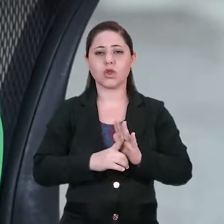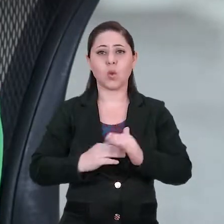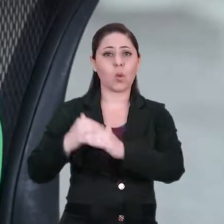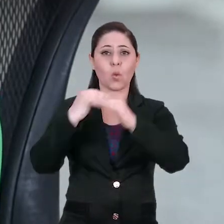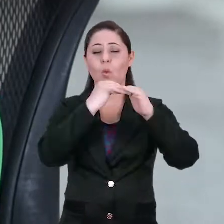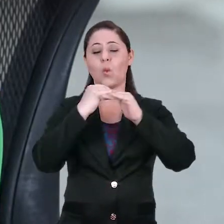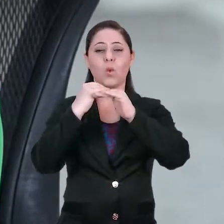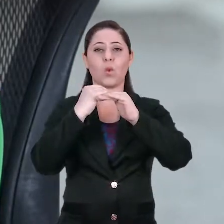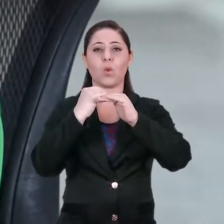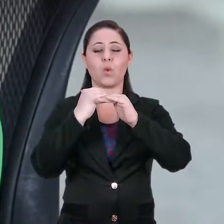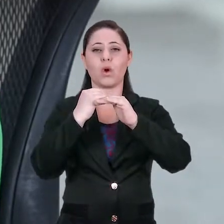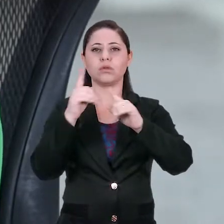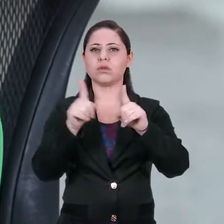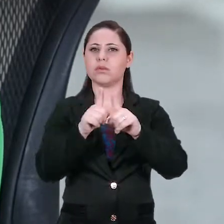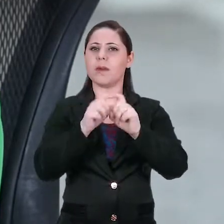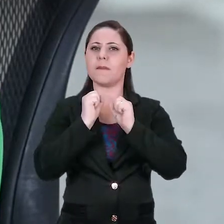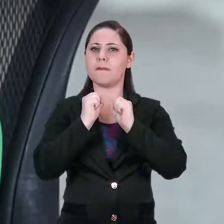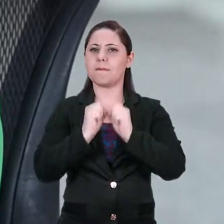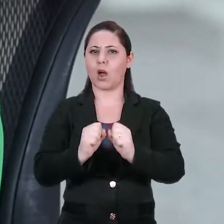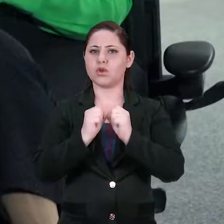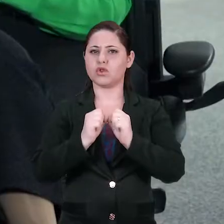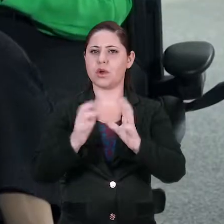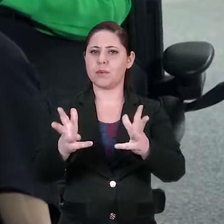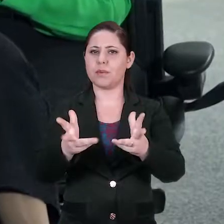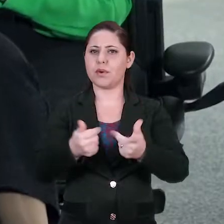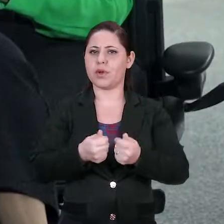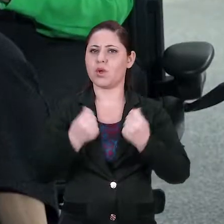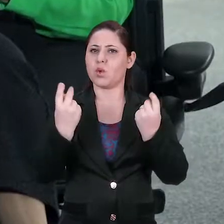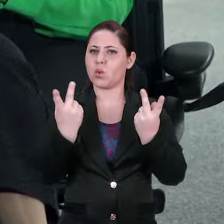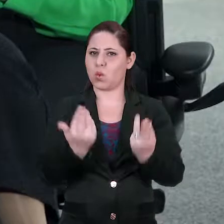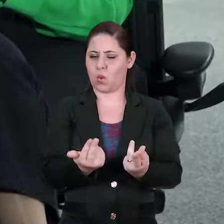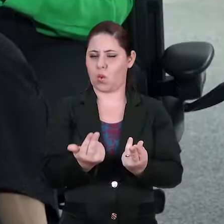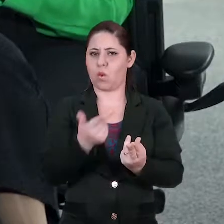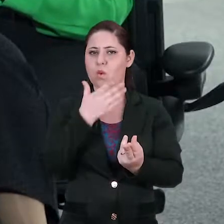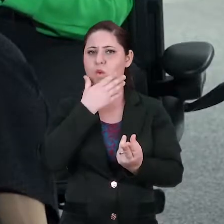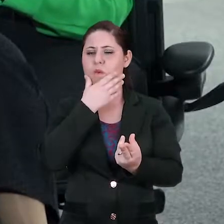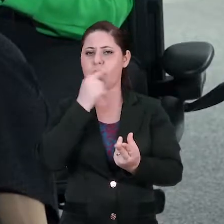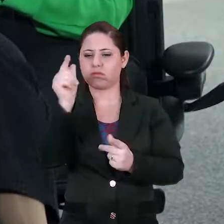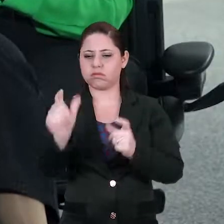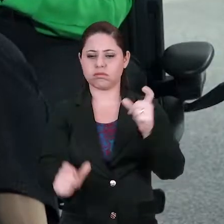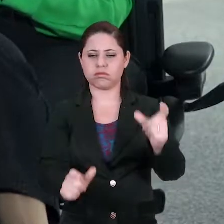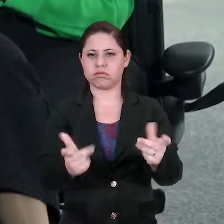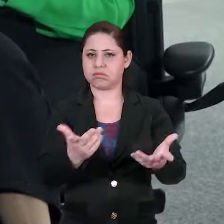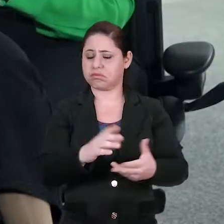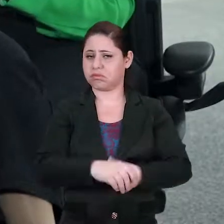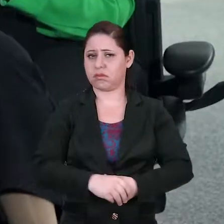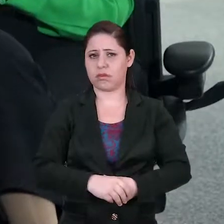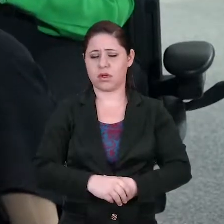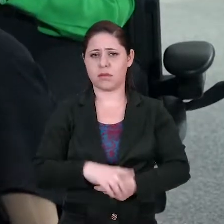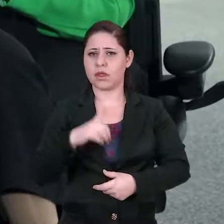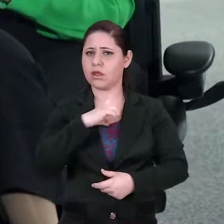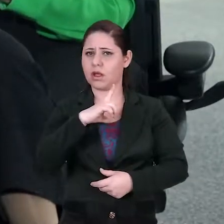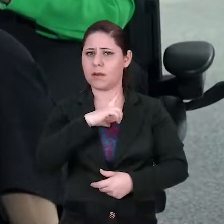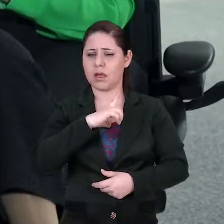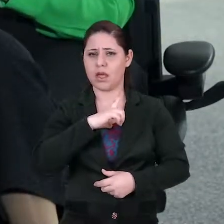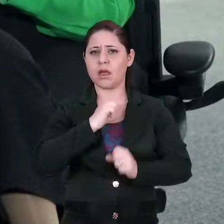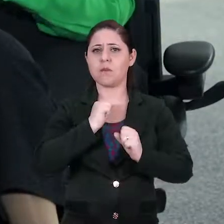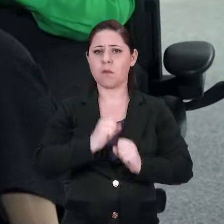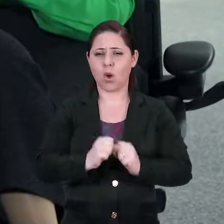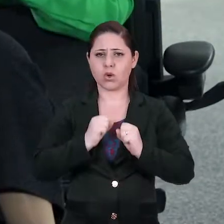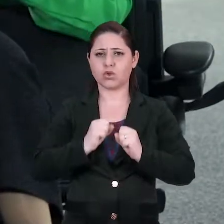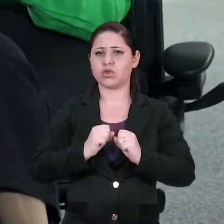tem a mesma possibilidade de qualificação do que os homens e tem a mesma